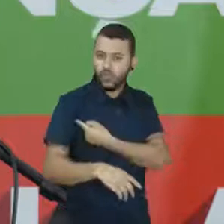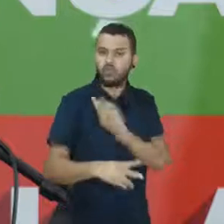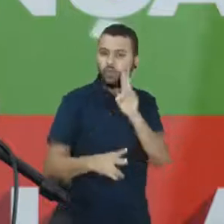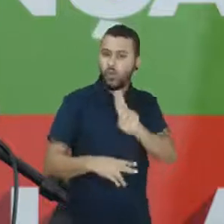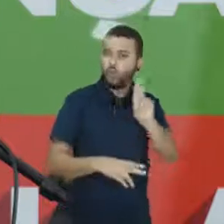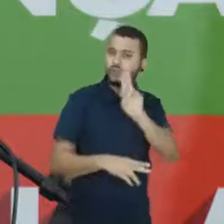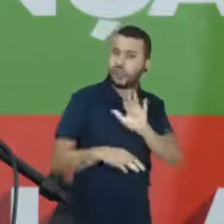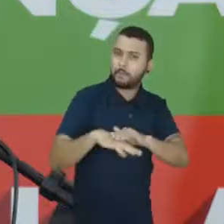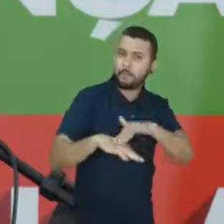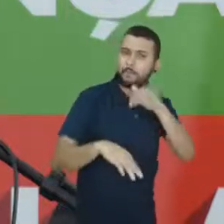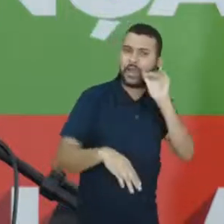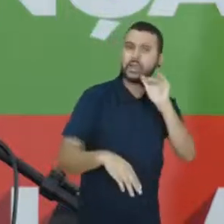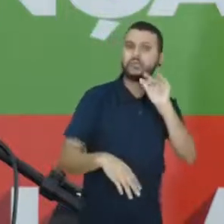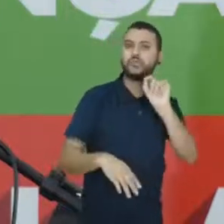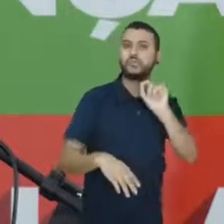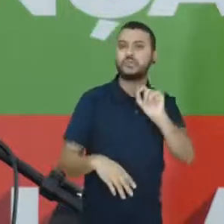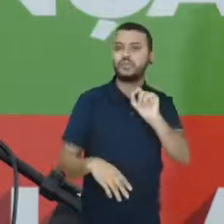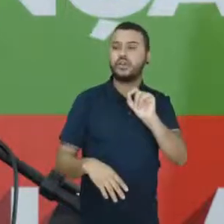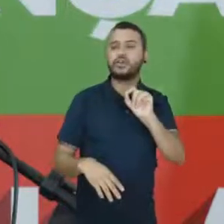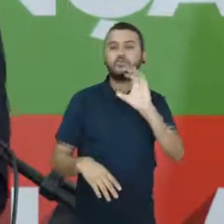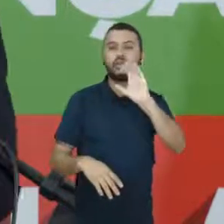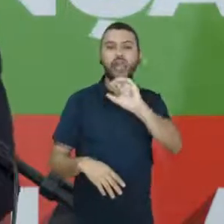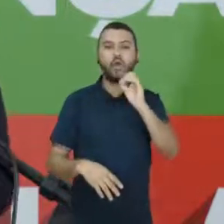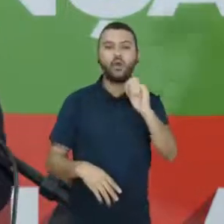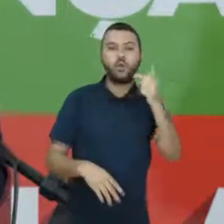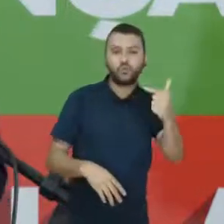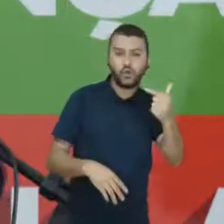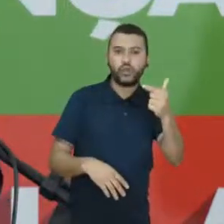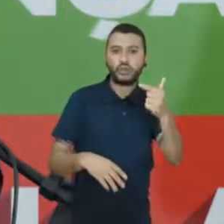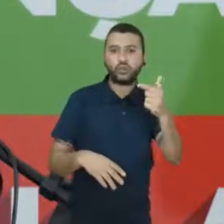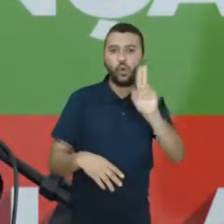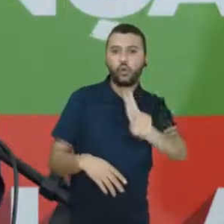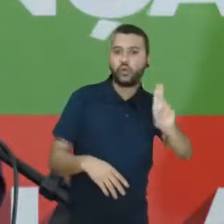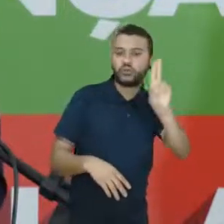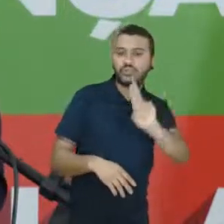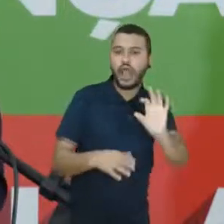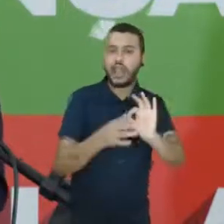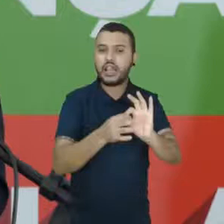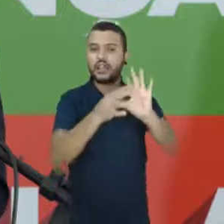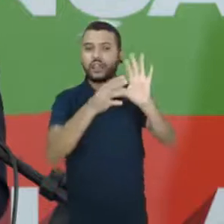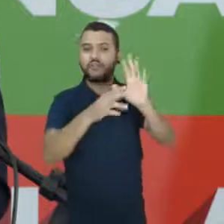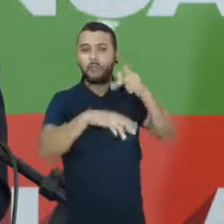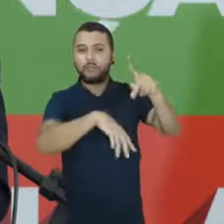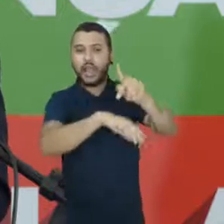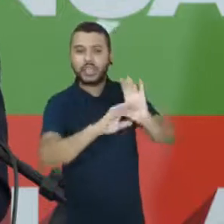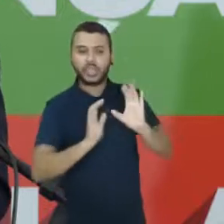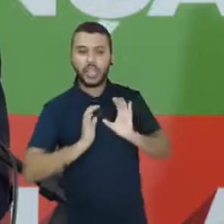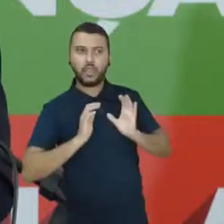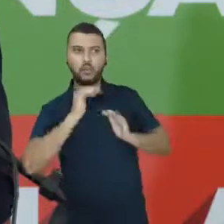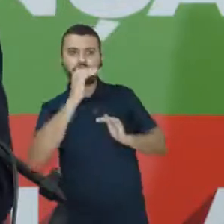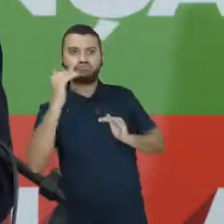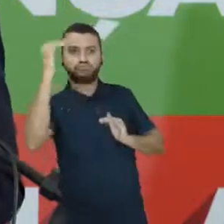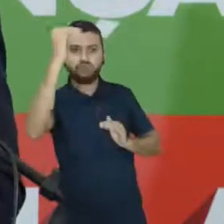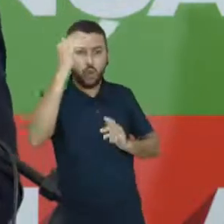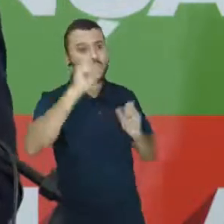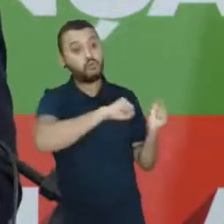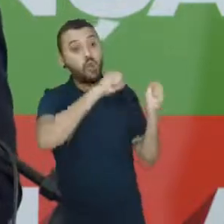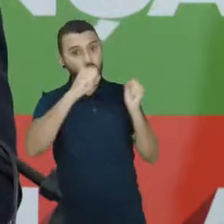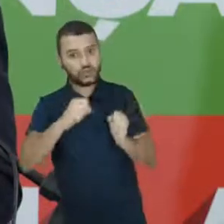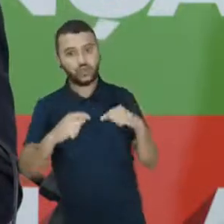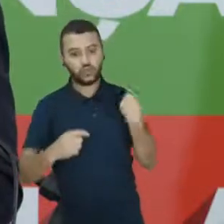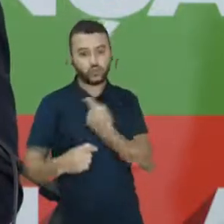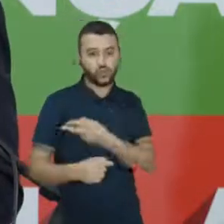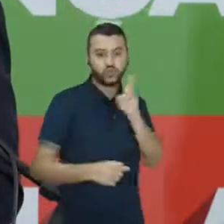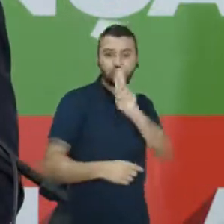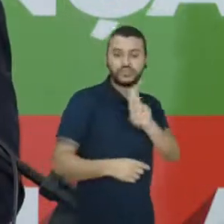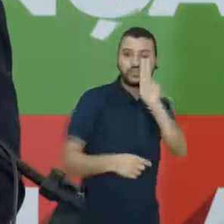vamos utilizar o crédito de carbono que está disponibilizado nos países ricos para que a gente possa utilizar para melhorar a